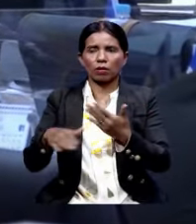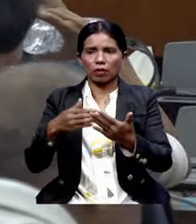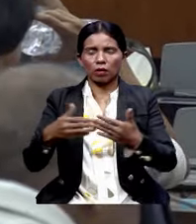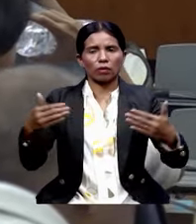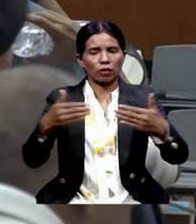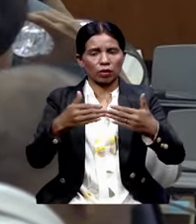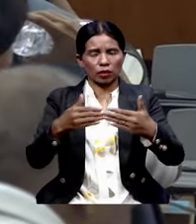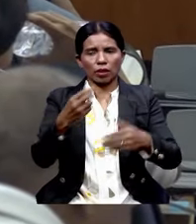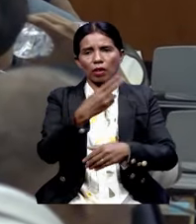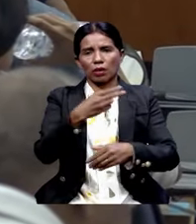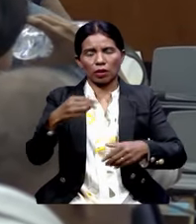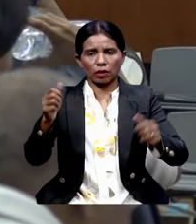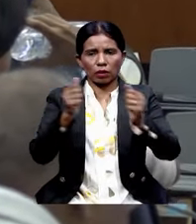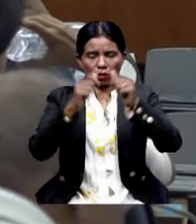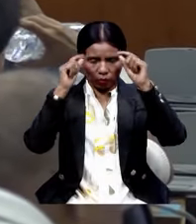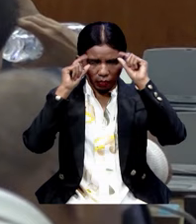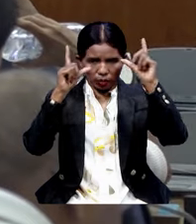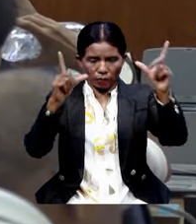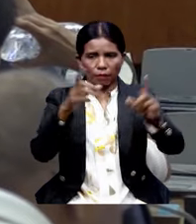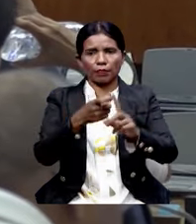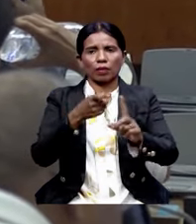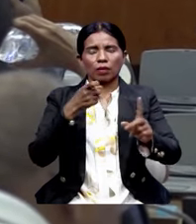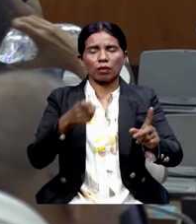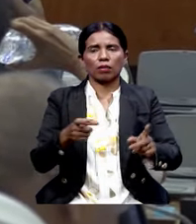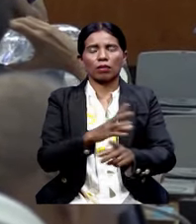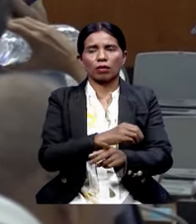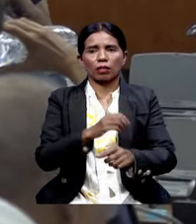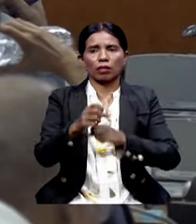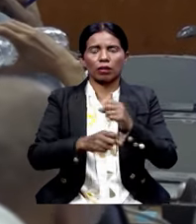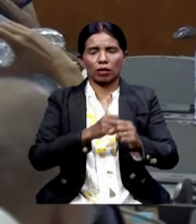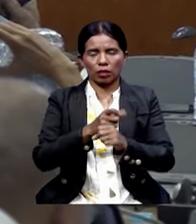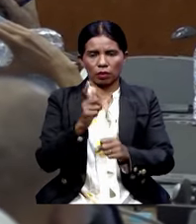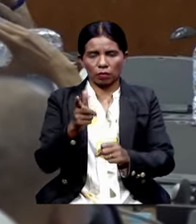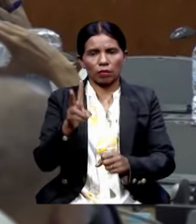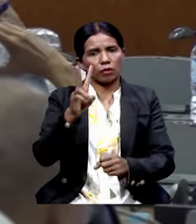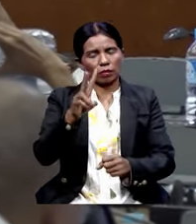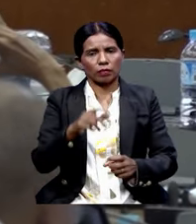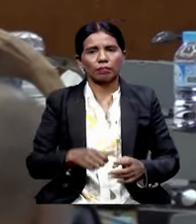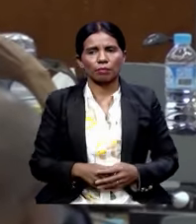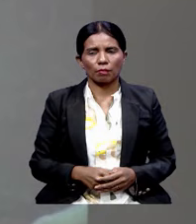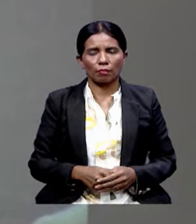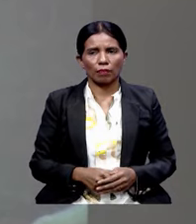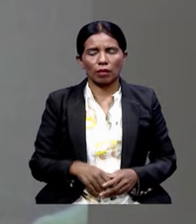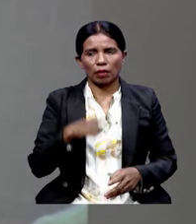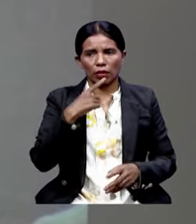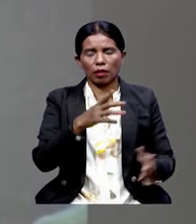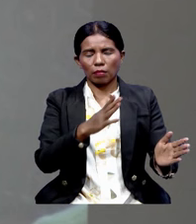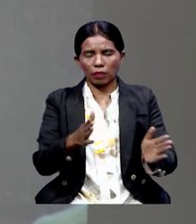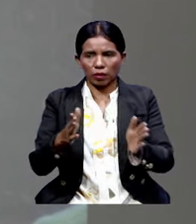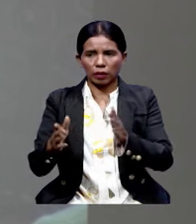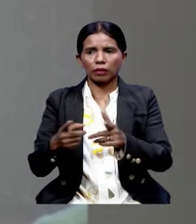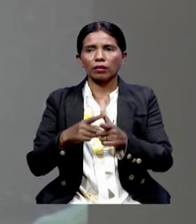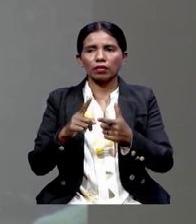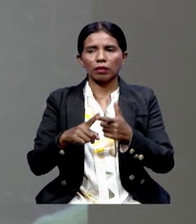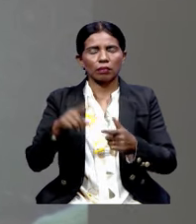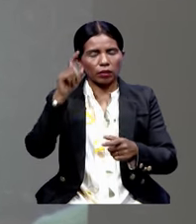fronteira entre Indonesia ho Timor Leste nebe delicado ho complexo durante tinang rono resin ruona. Ia tete kata prosesu ne depois